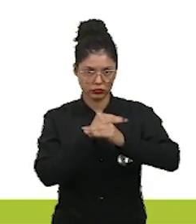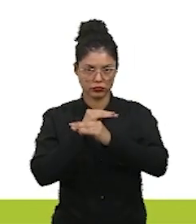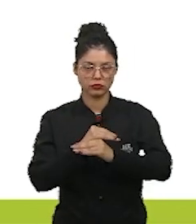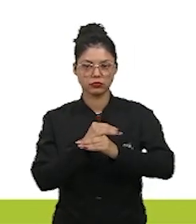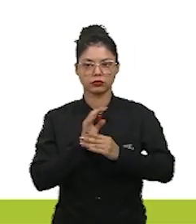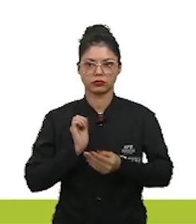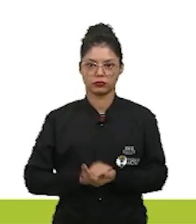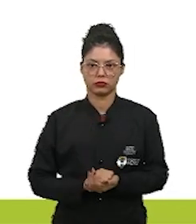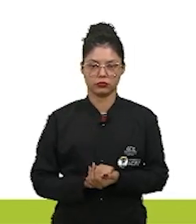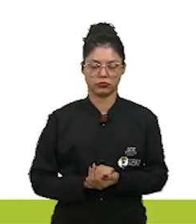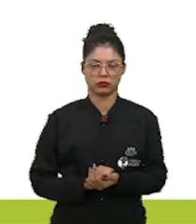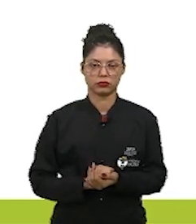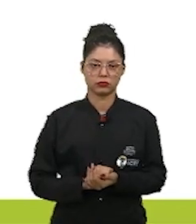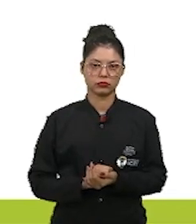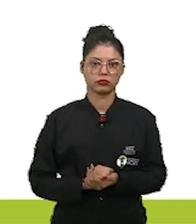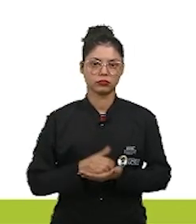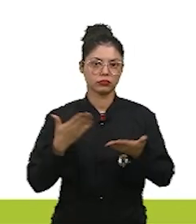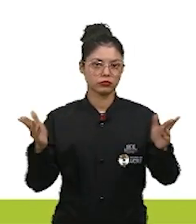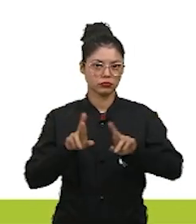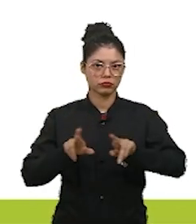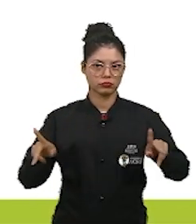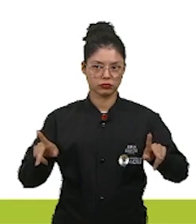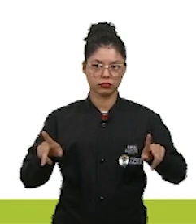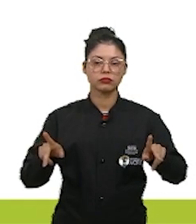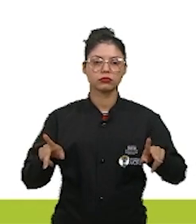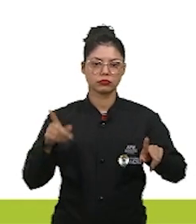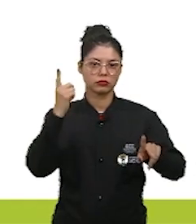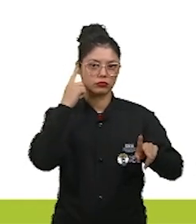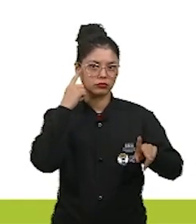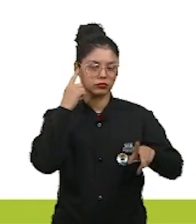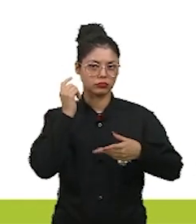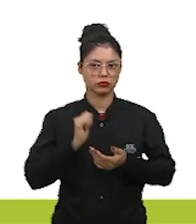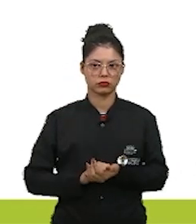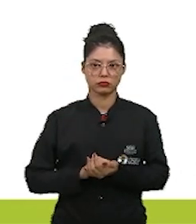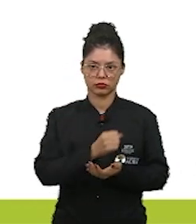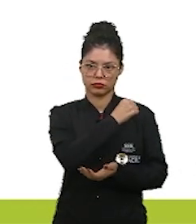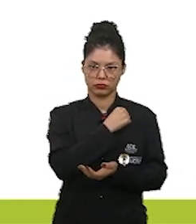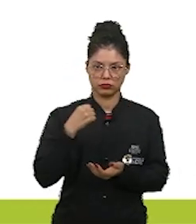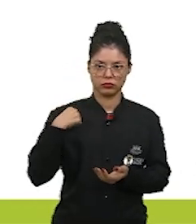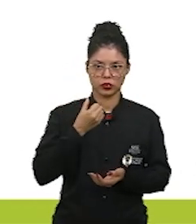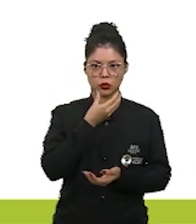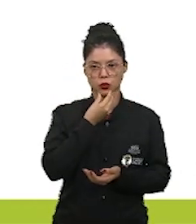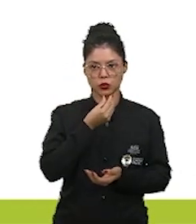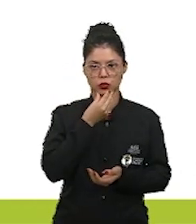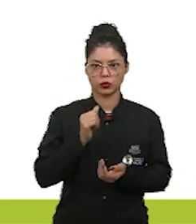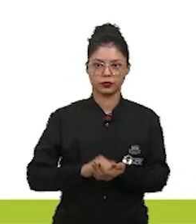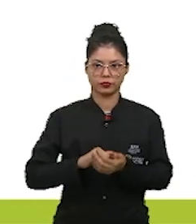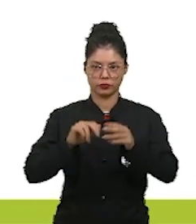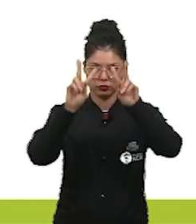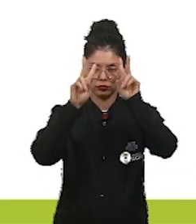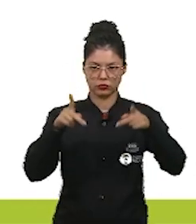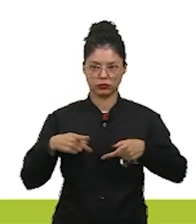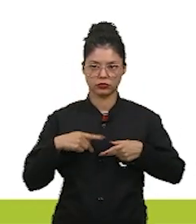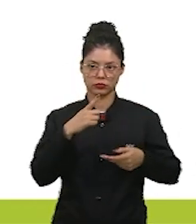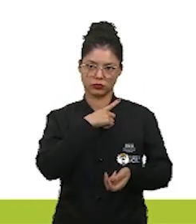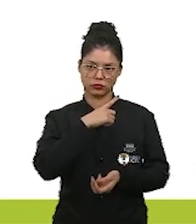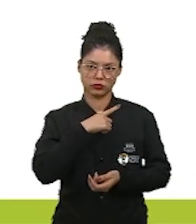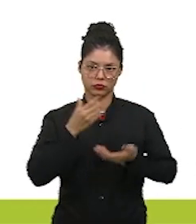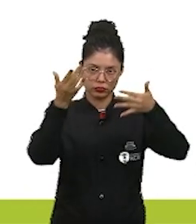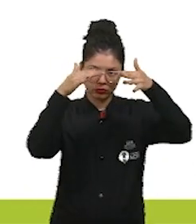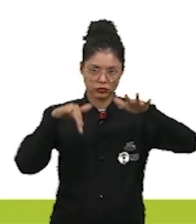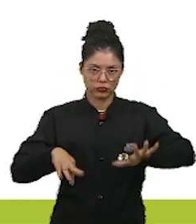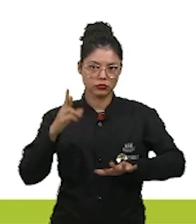exatamente iguais, de forma igualitária. Não. Sócrates diz que o homem é um ser dotado de uma